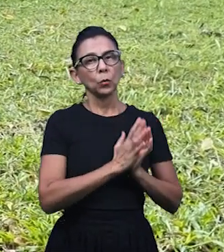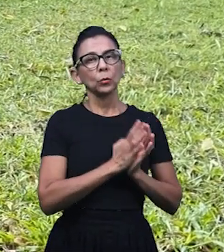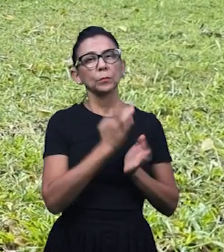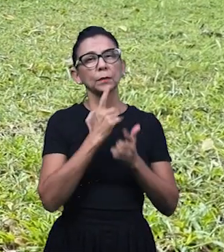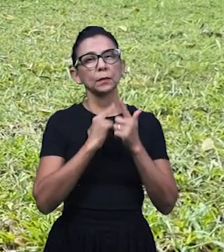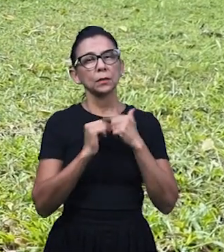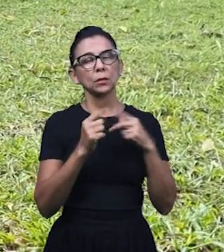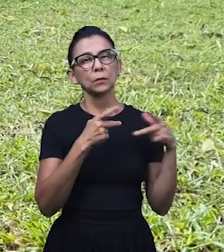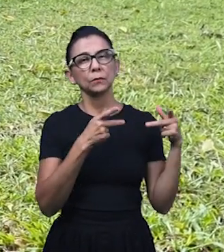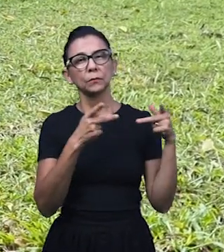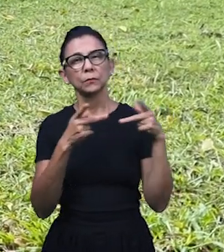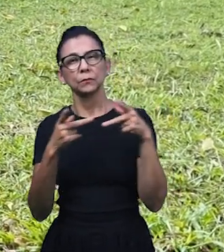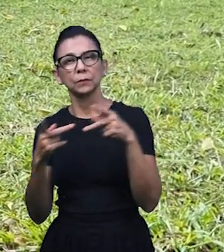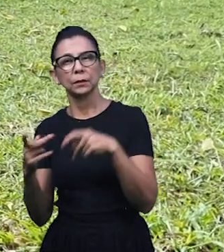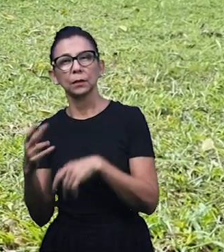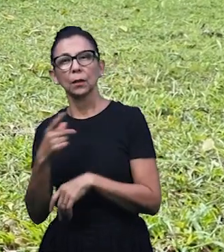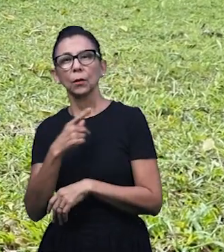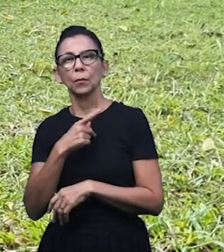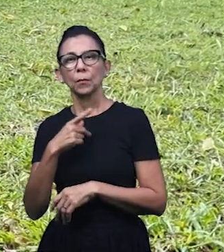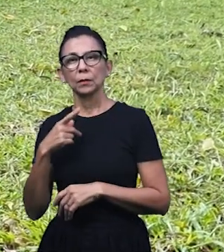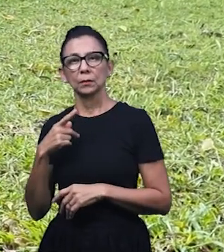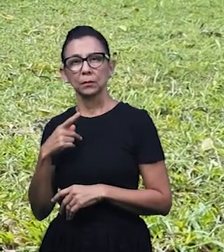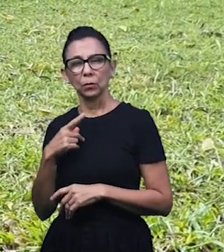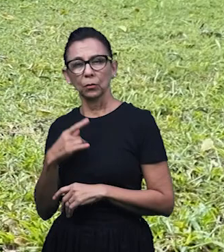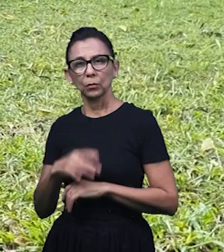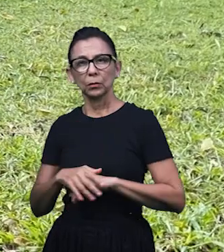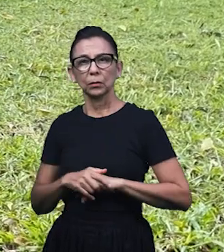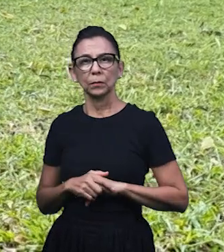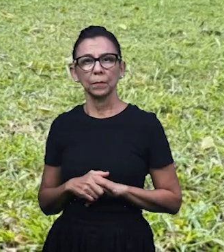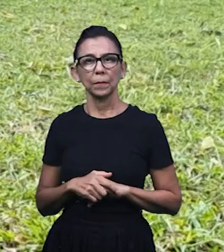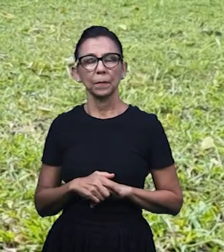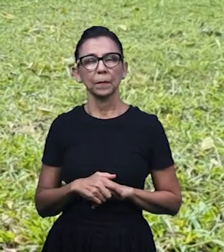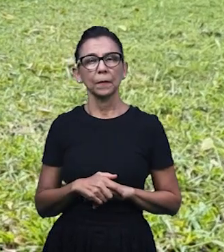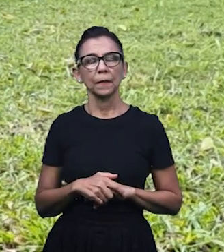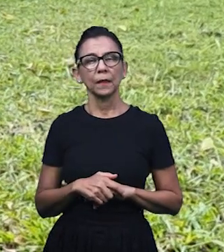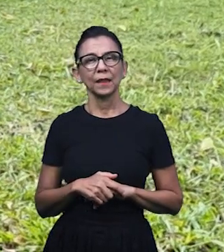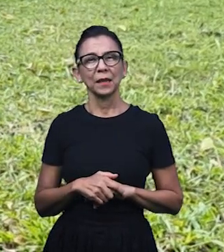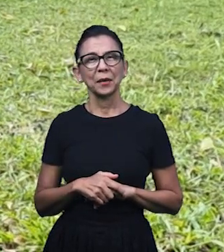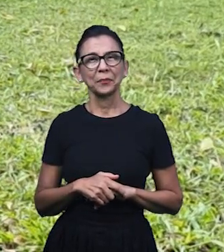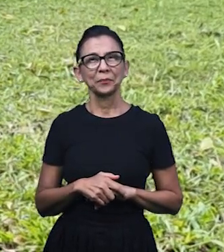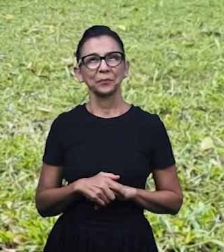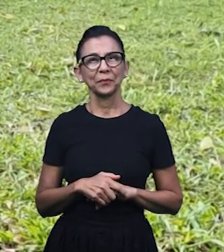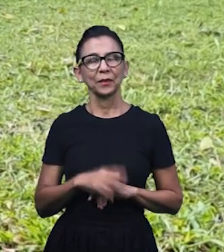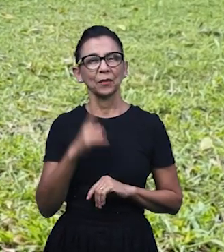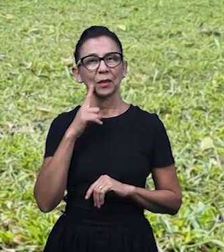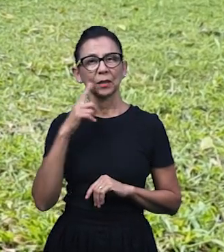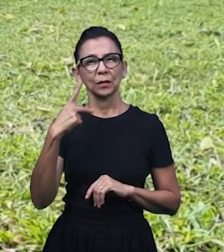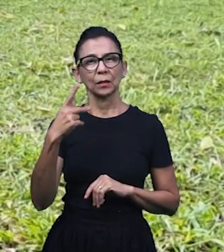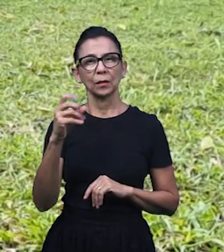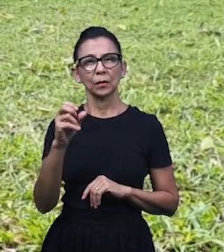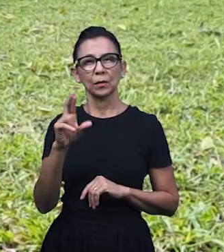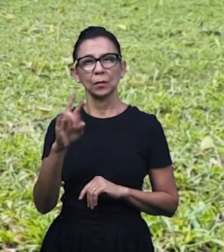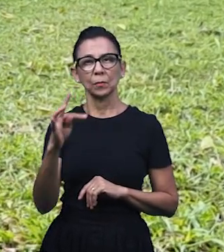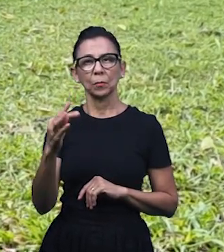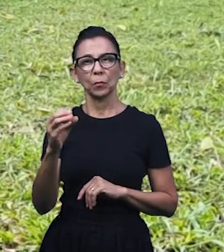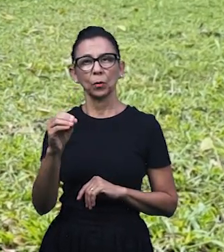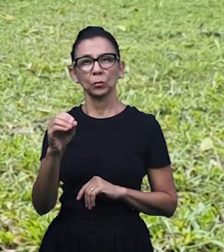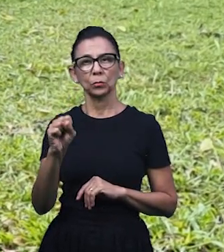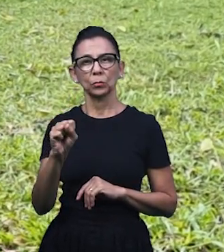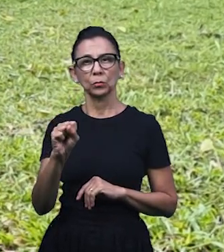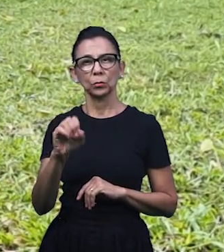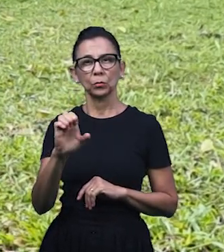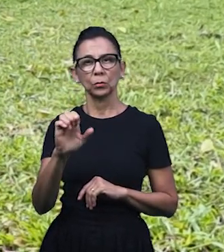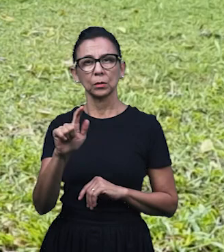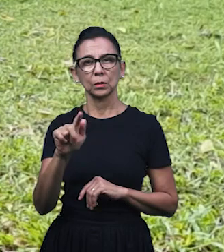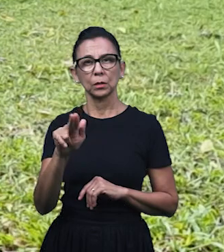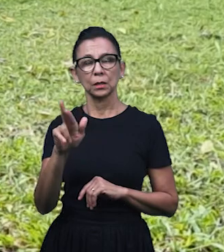é responsável por esse trabalho e mora lá na cidade de Porto Seguro. Vamos ver agora que experiência maravilhosa que aconteceu,